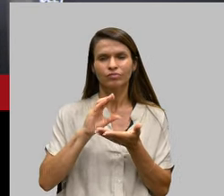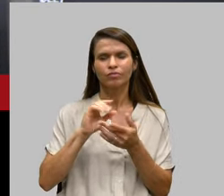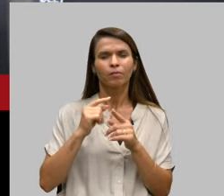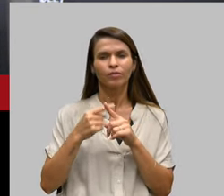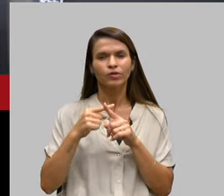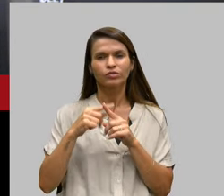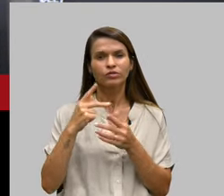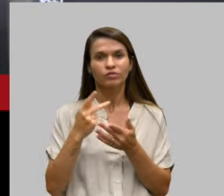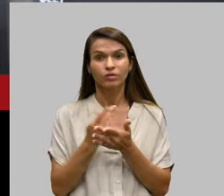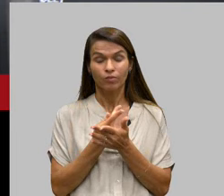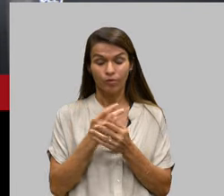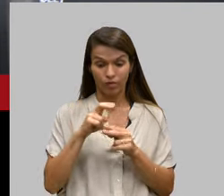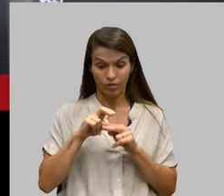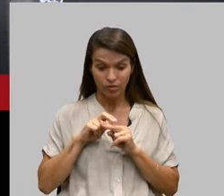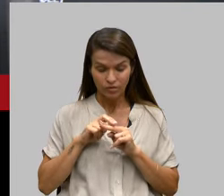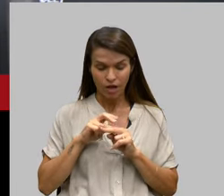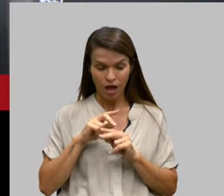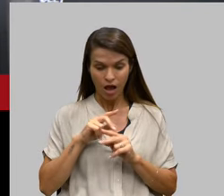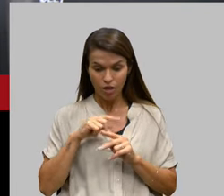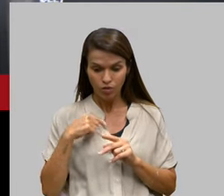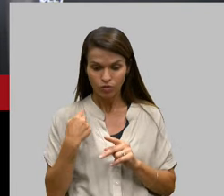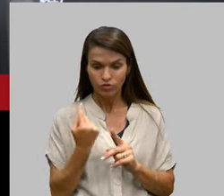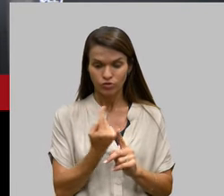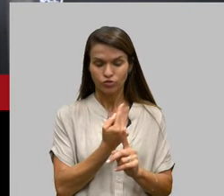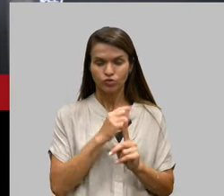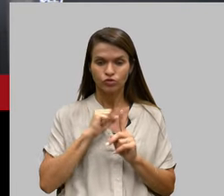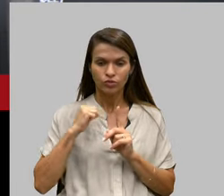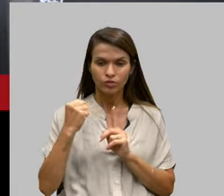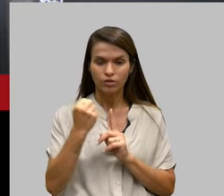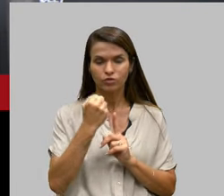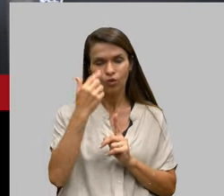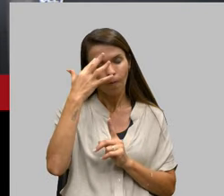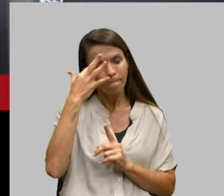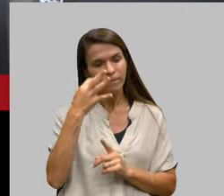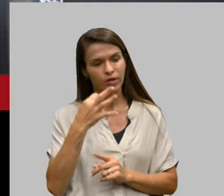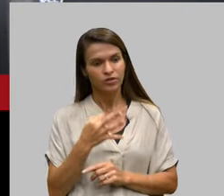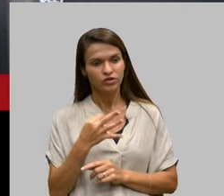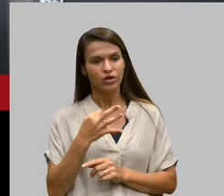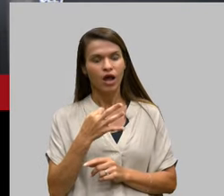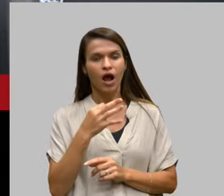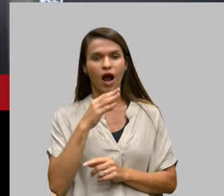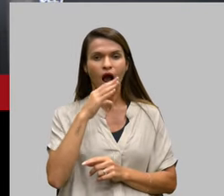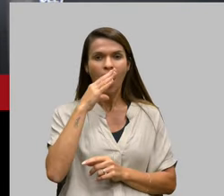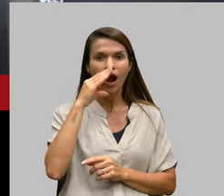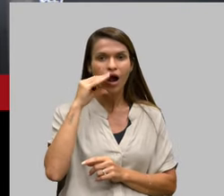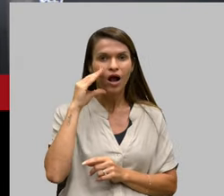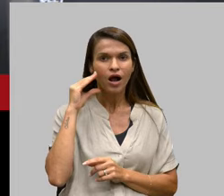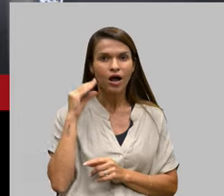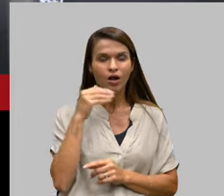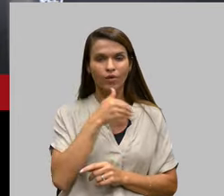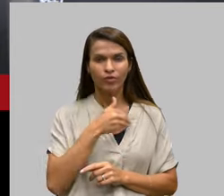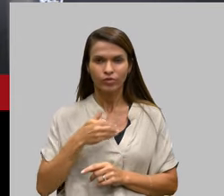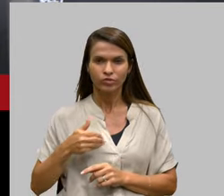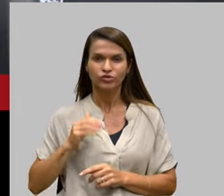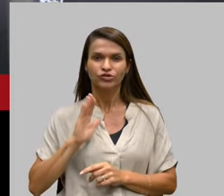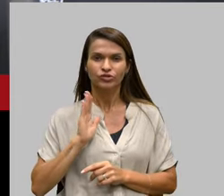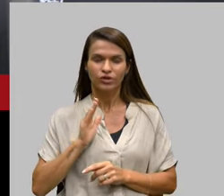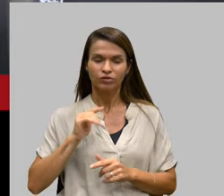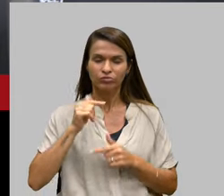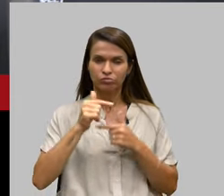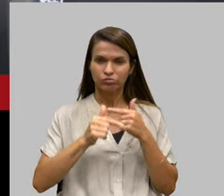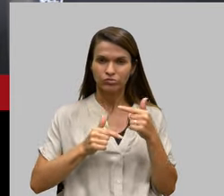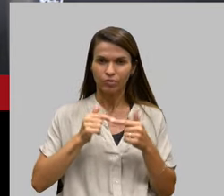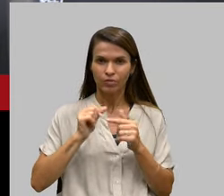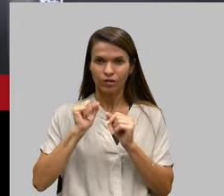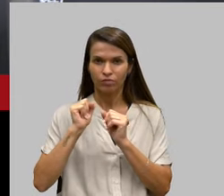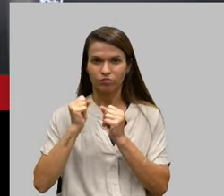nossa sociedade compreendia que aquele Servidor Público já exercia o munus público para garantir uma